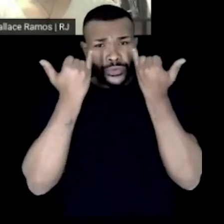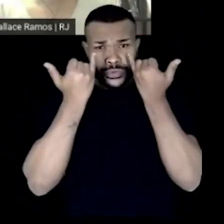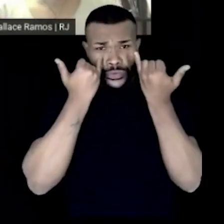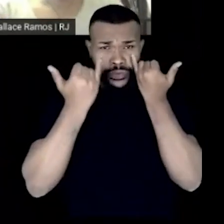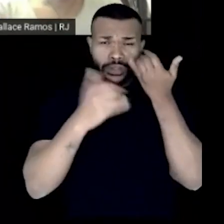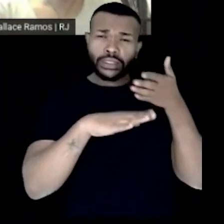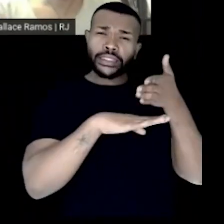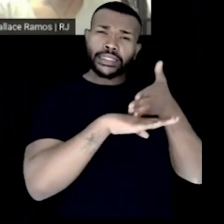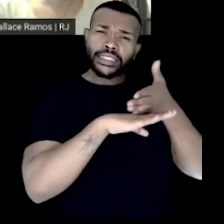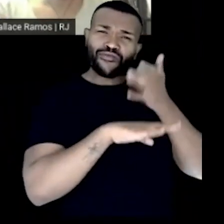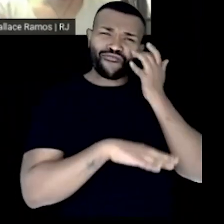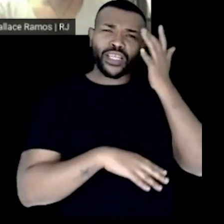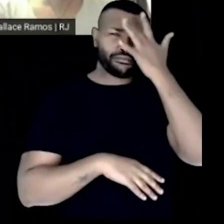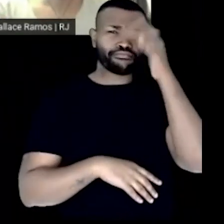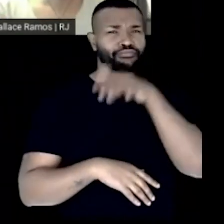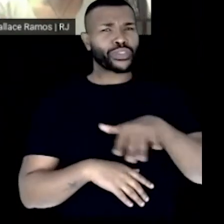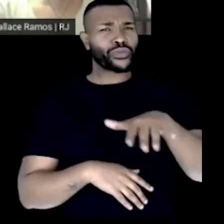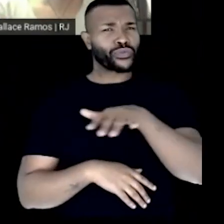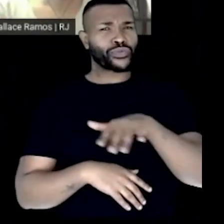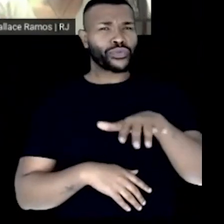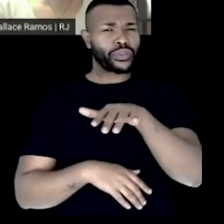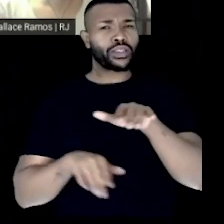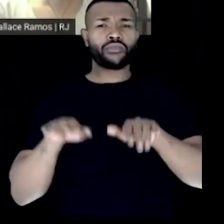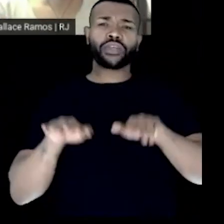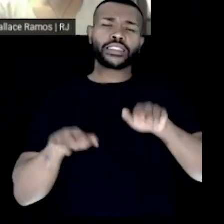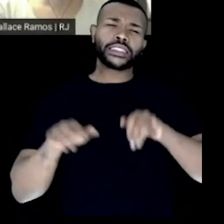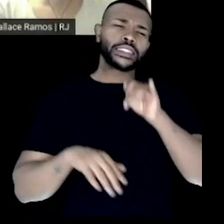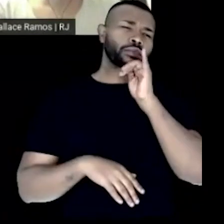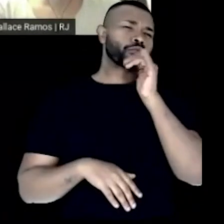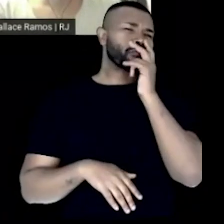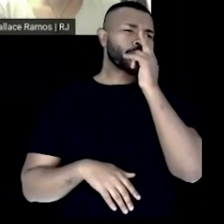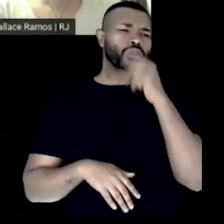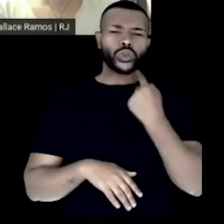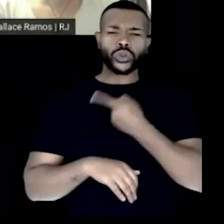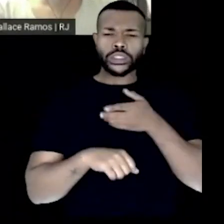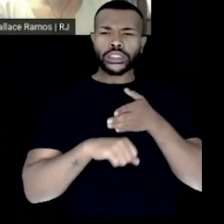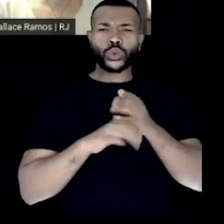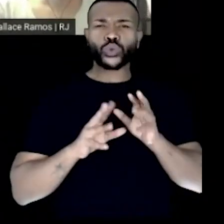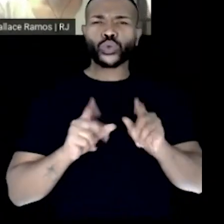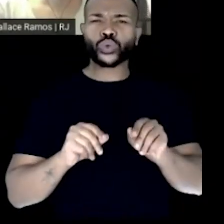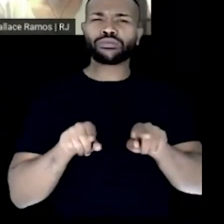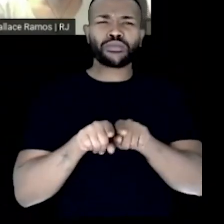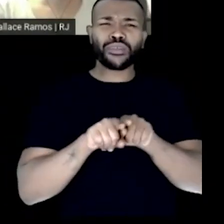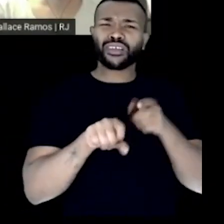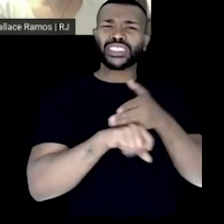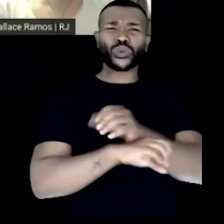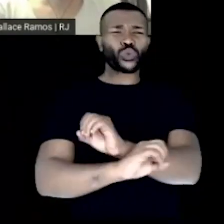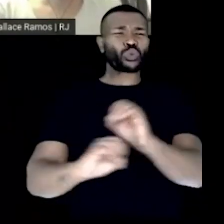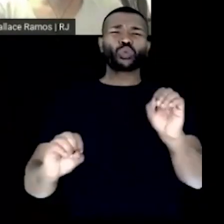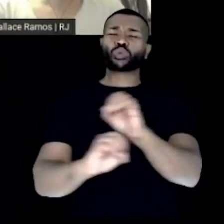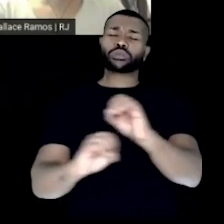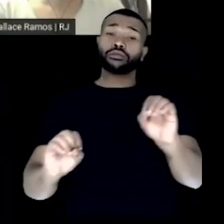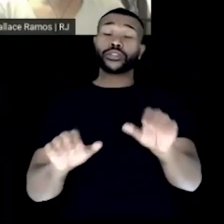em que a informação era de fácil acesso para todo mundo, às vezes fica a impressão de que a gente tem acesso a tudo e não tem